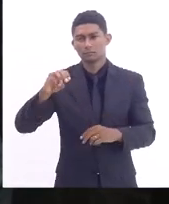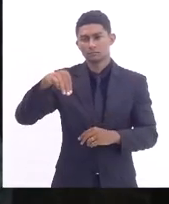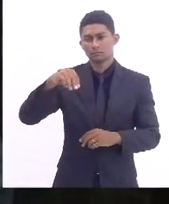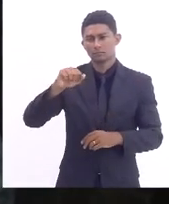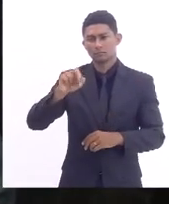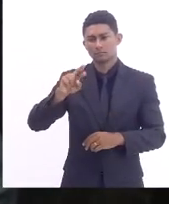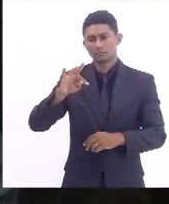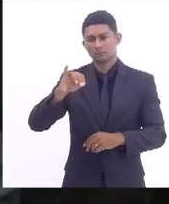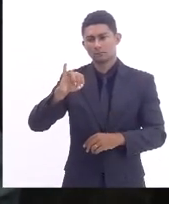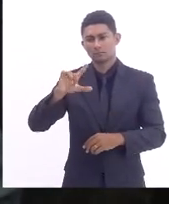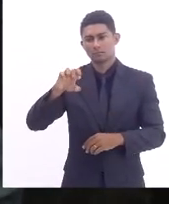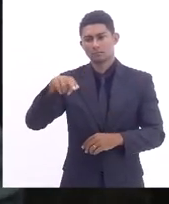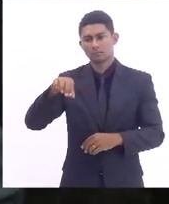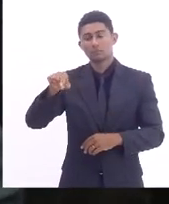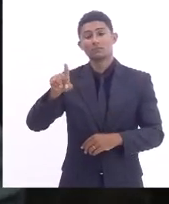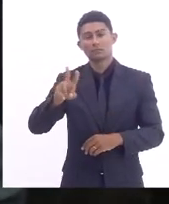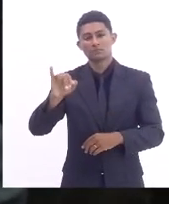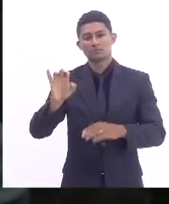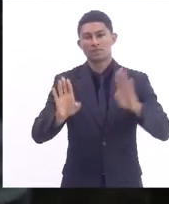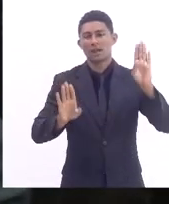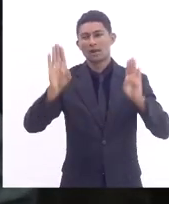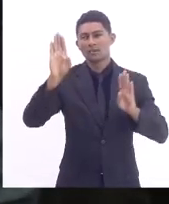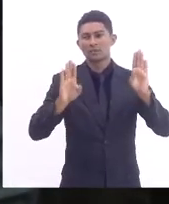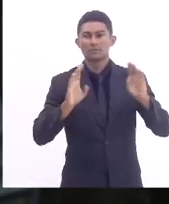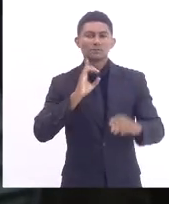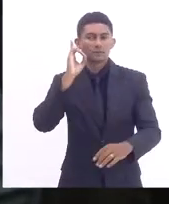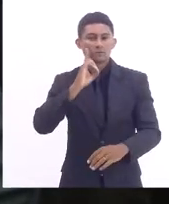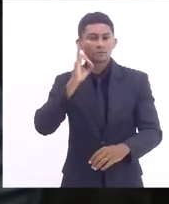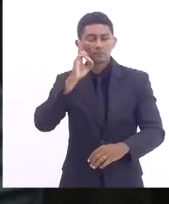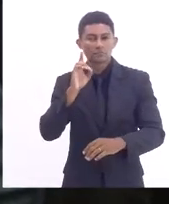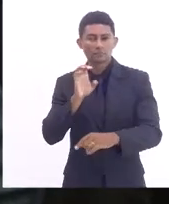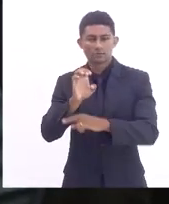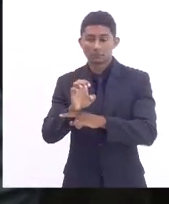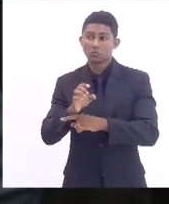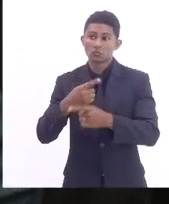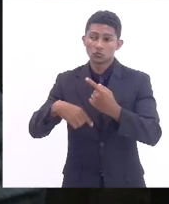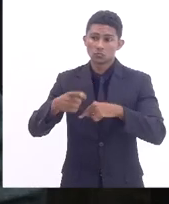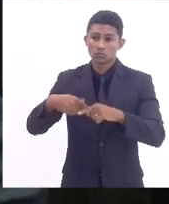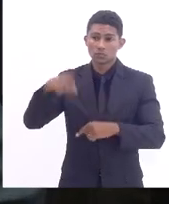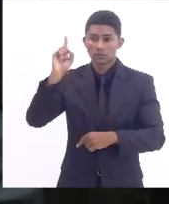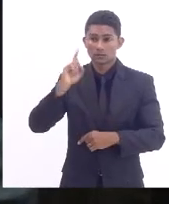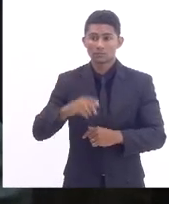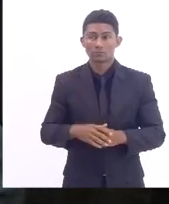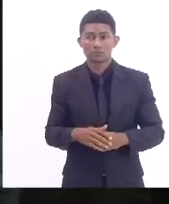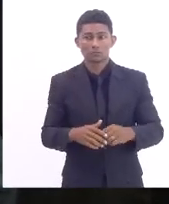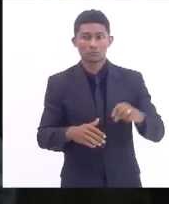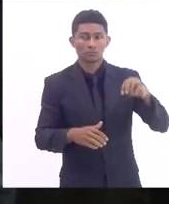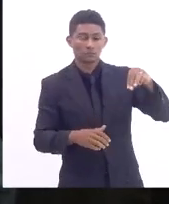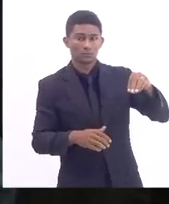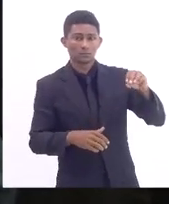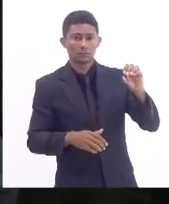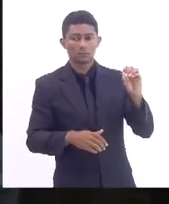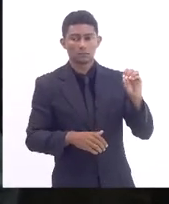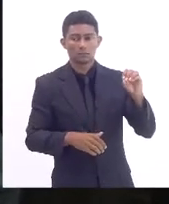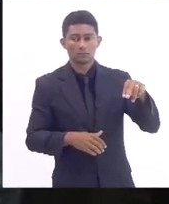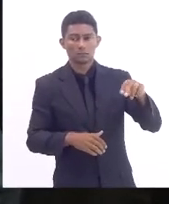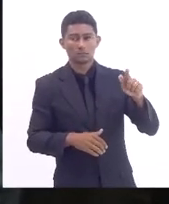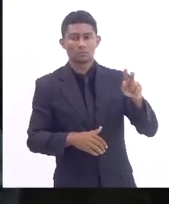da Caixa Econômica para candidato a deputado estadual sucesso Nossa aleatória tamo junto monego